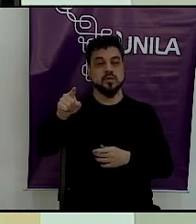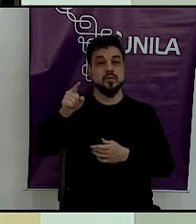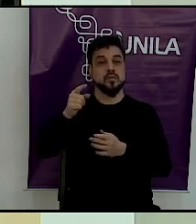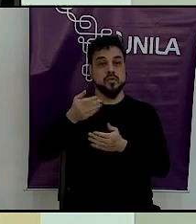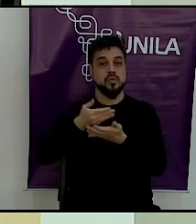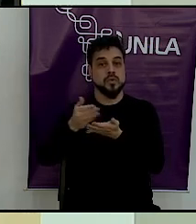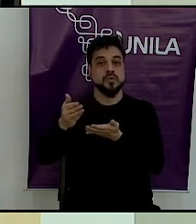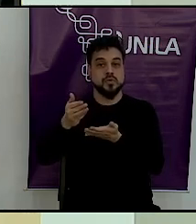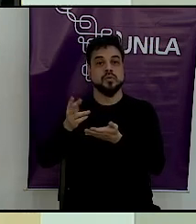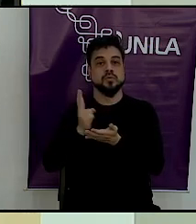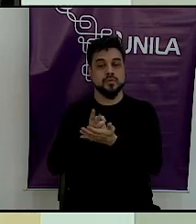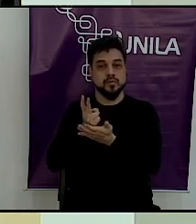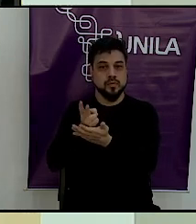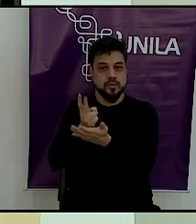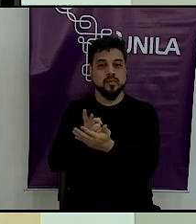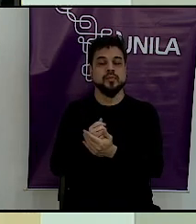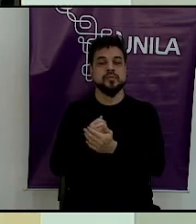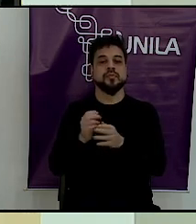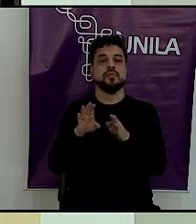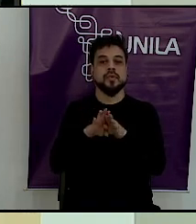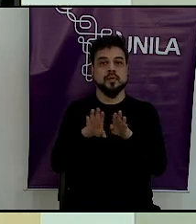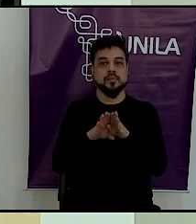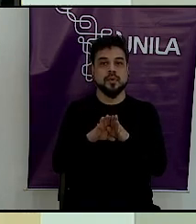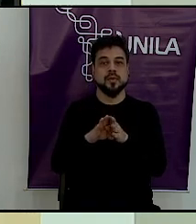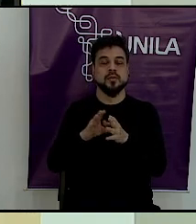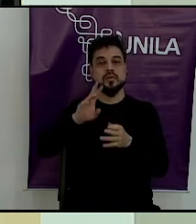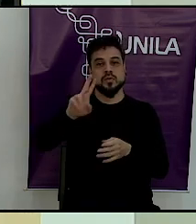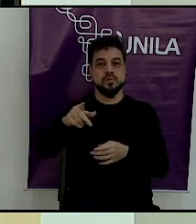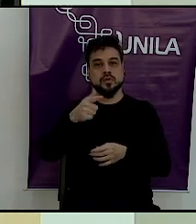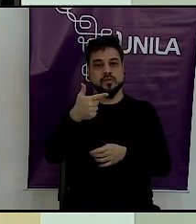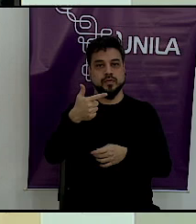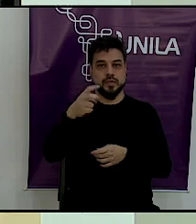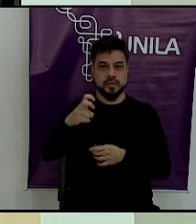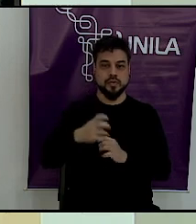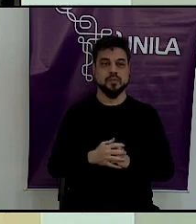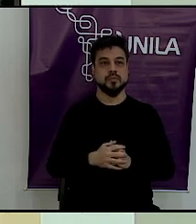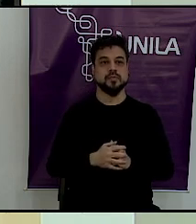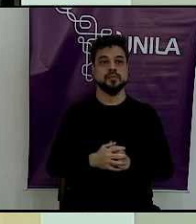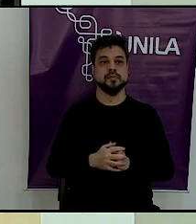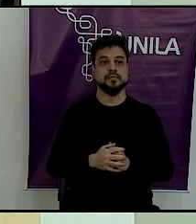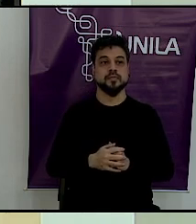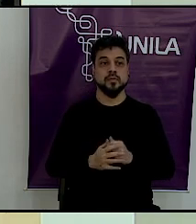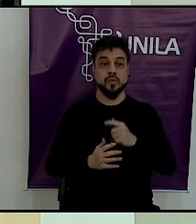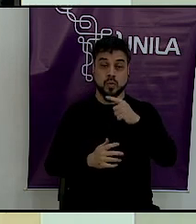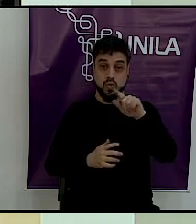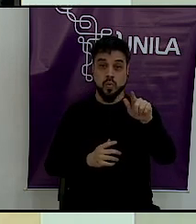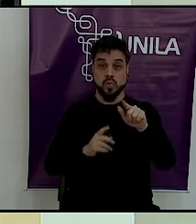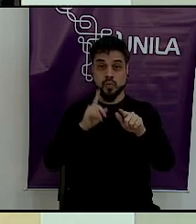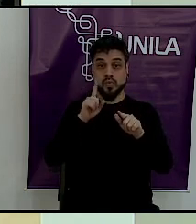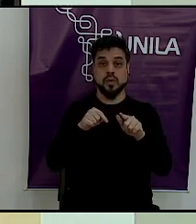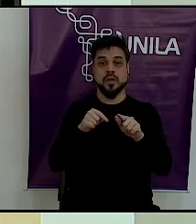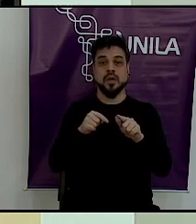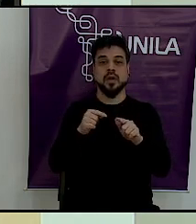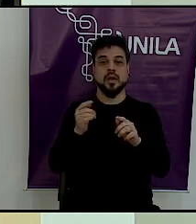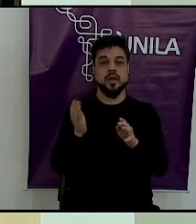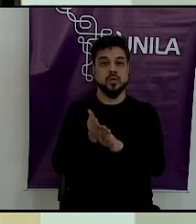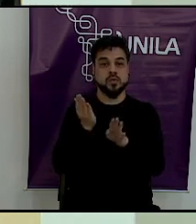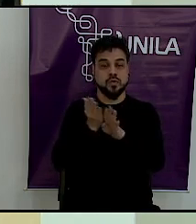mantido para o orçamento de 2025. Outra diretriz, a construção do bloco 3